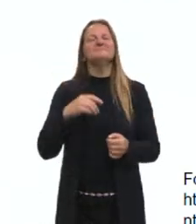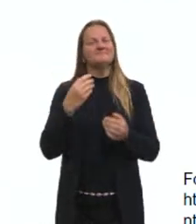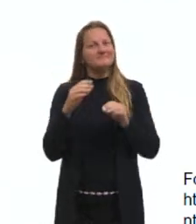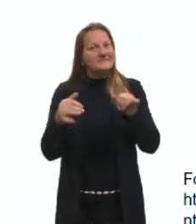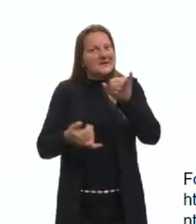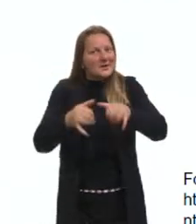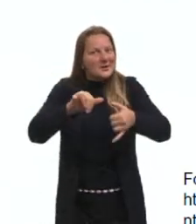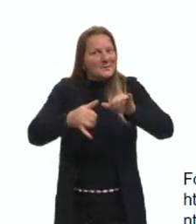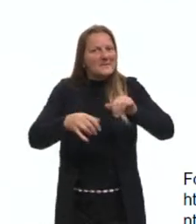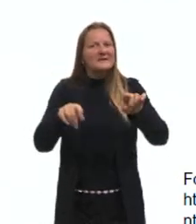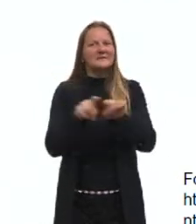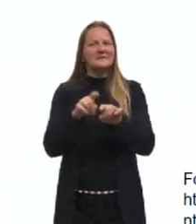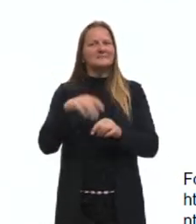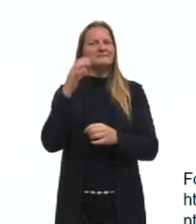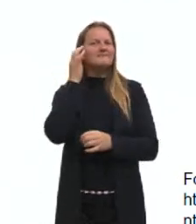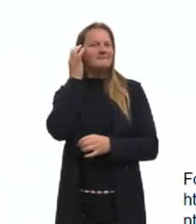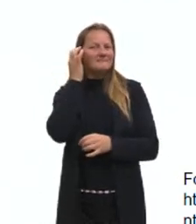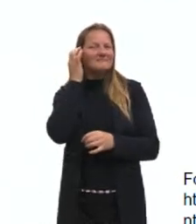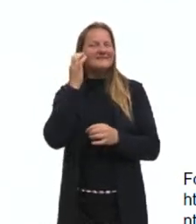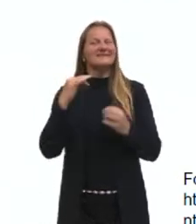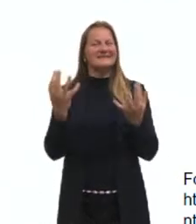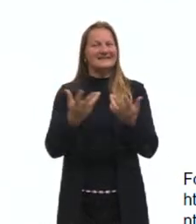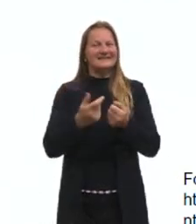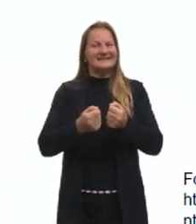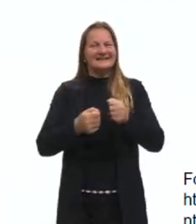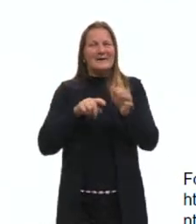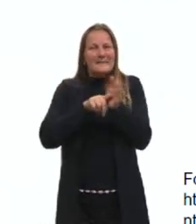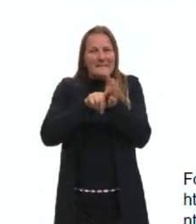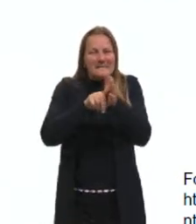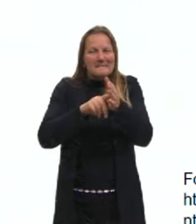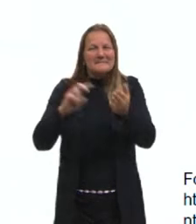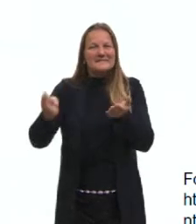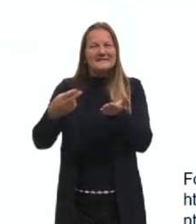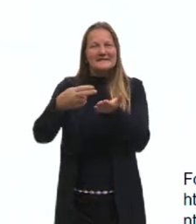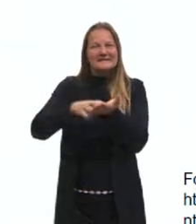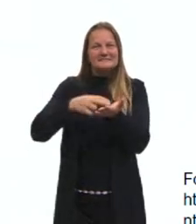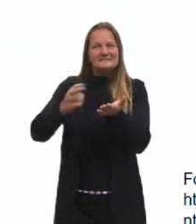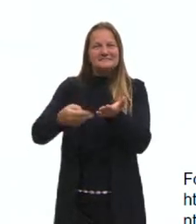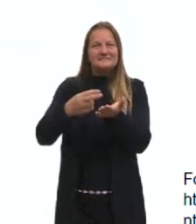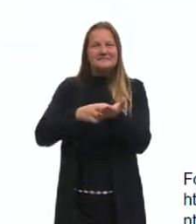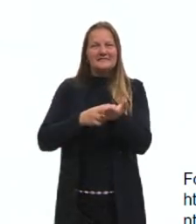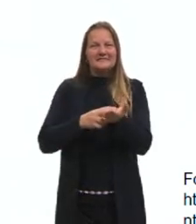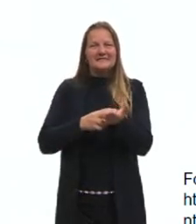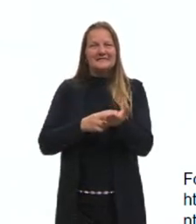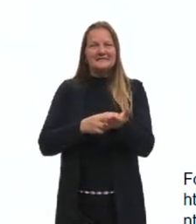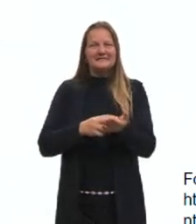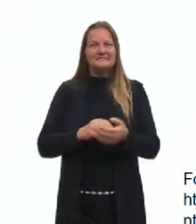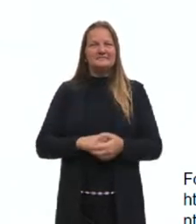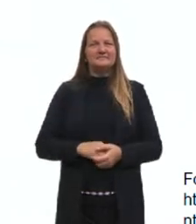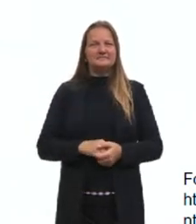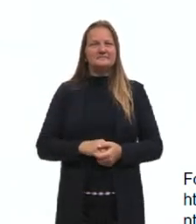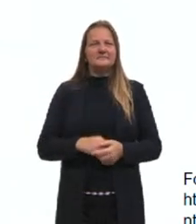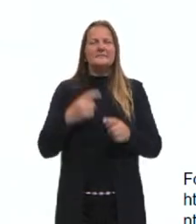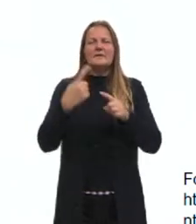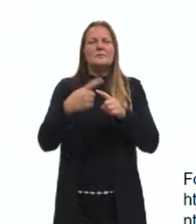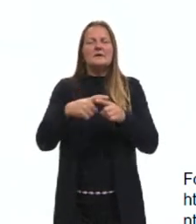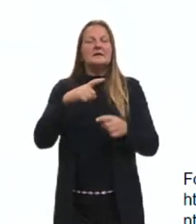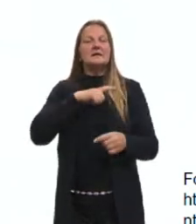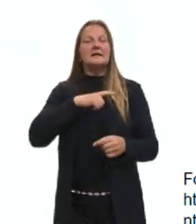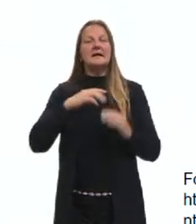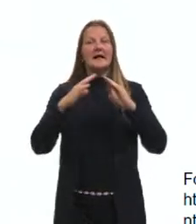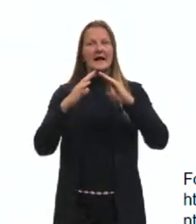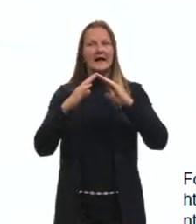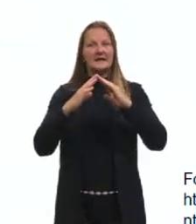conceitos então achei excelente trazer essa questão da margarina pois todo mundo tem em casa ou já teve